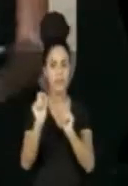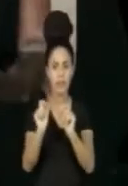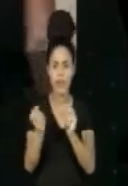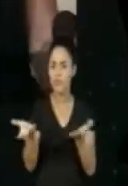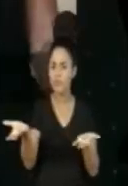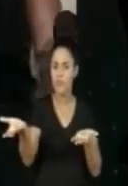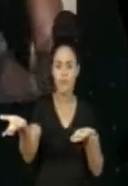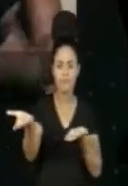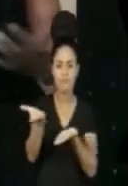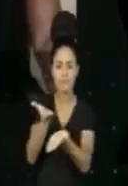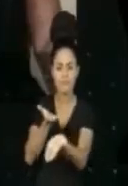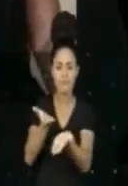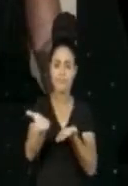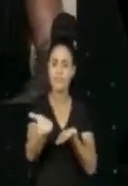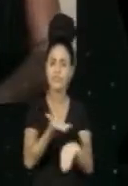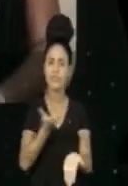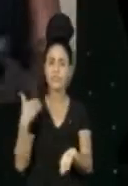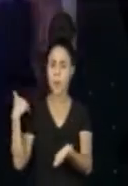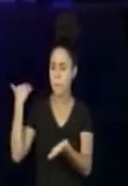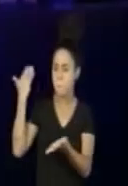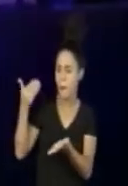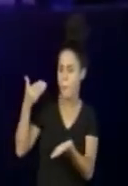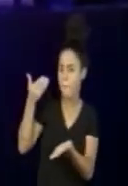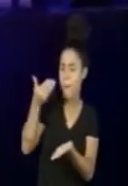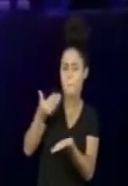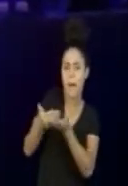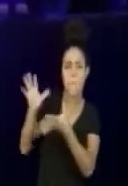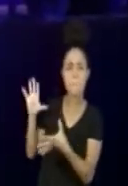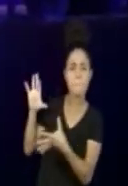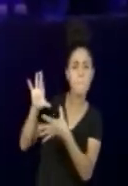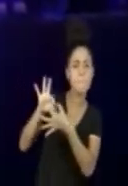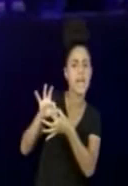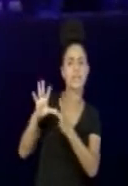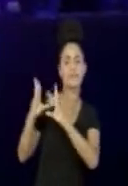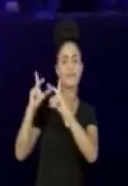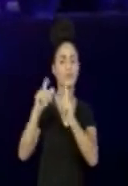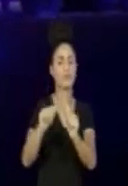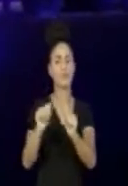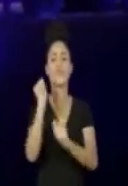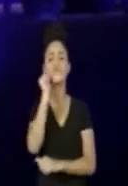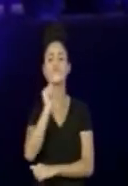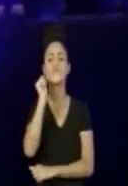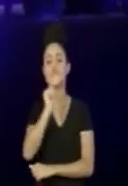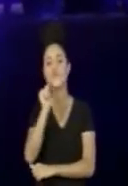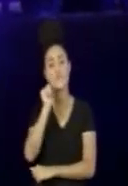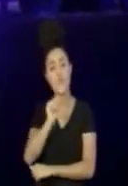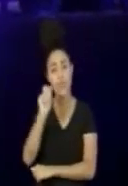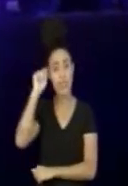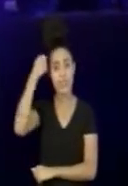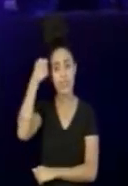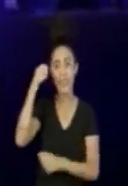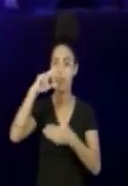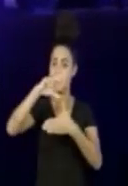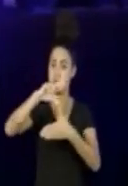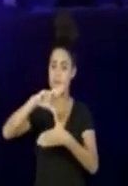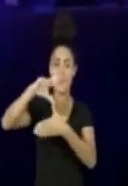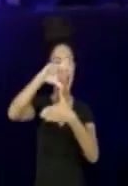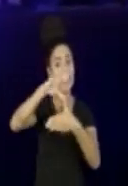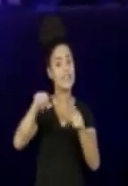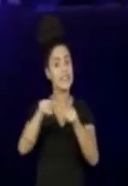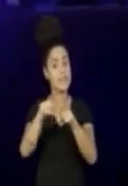esse cruzamento com a história da mulher negra brasileira, da América Latina, né, e do